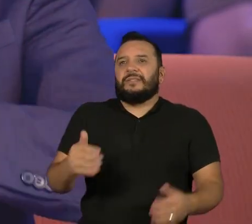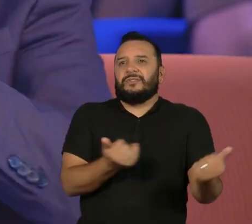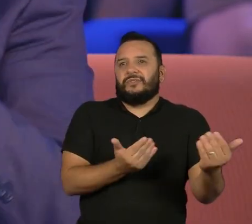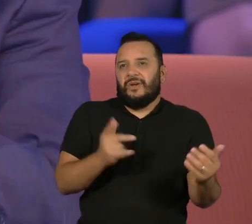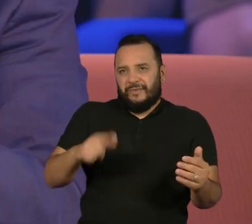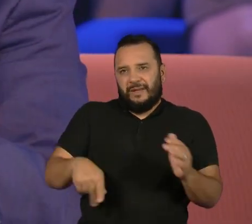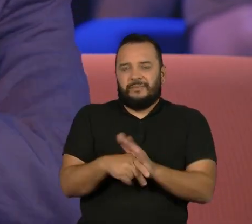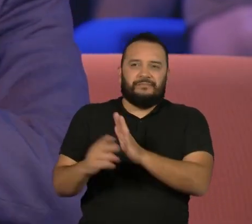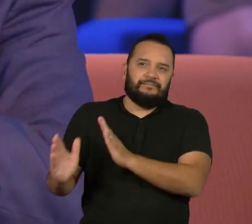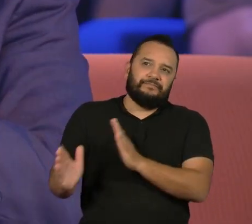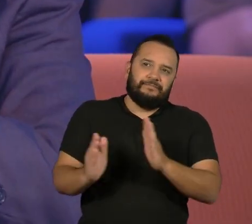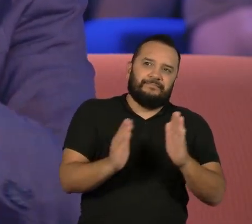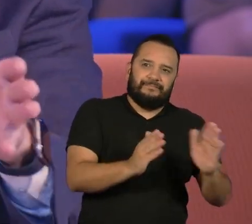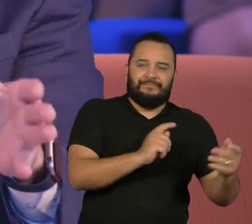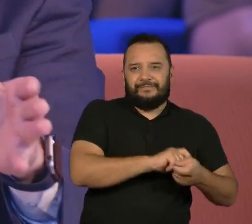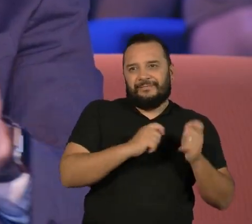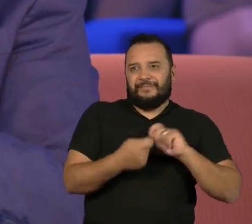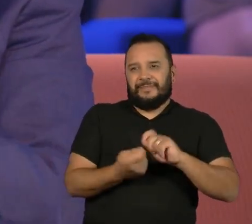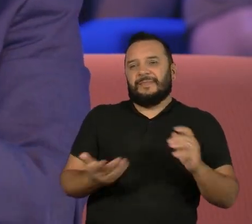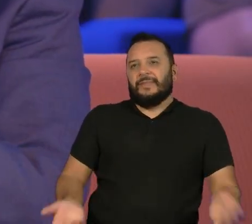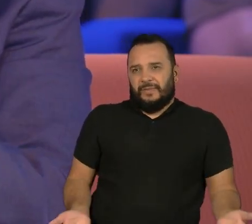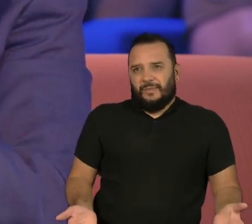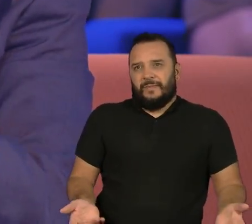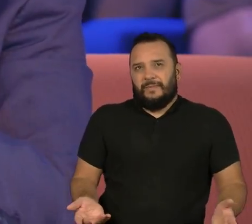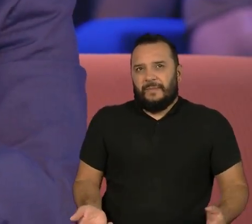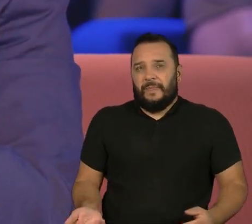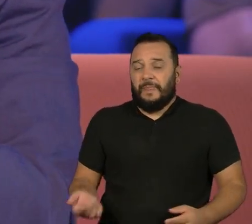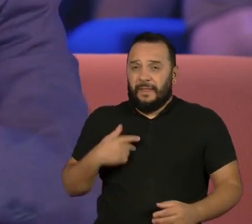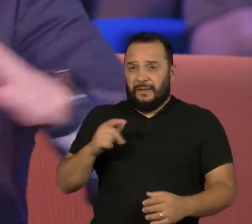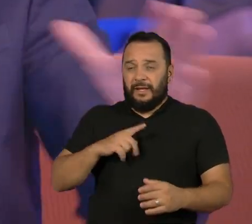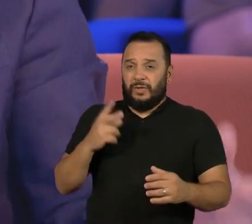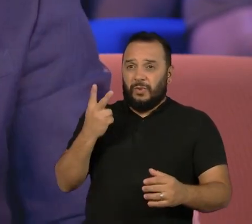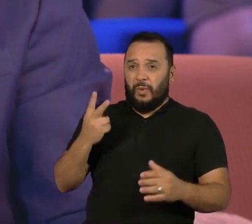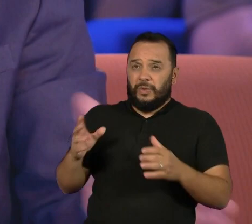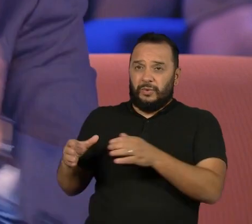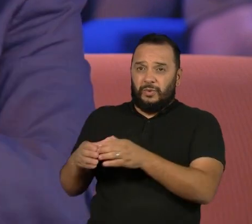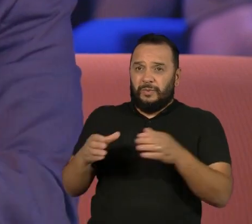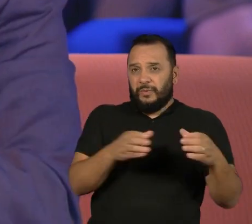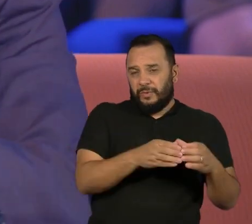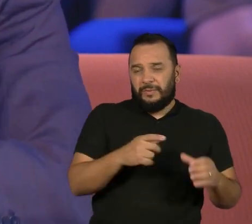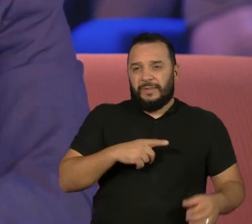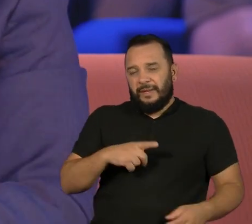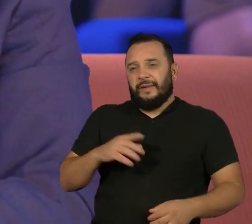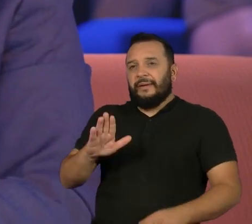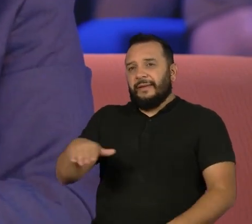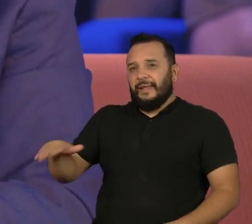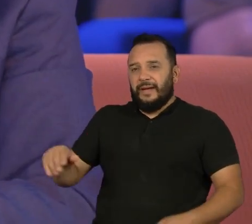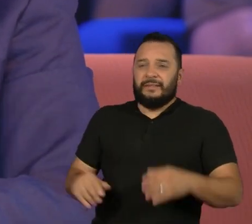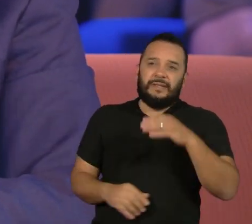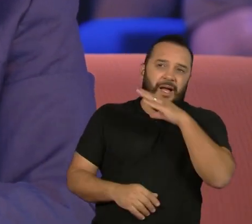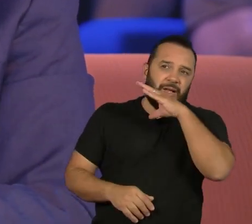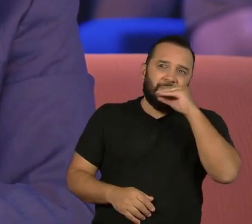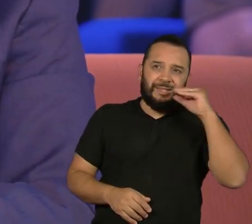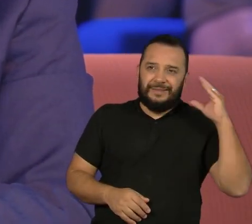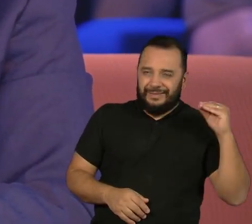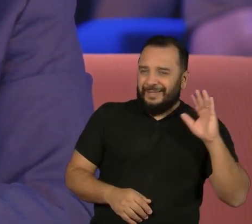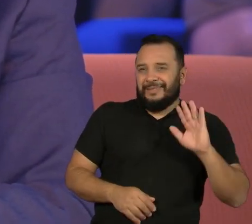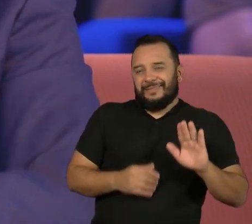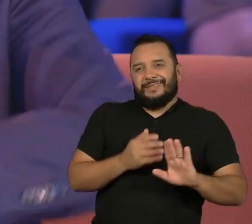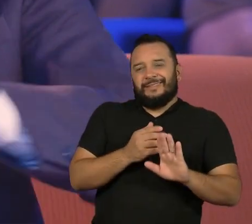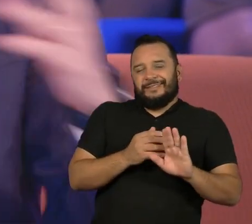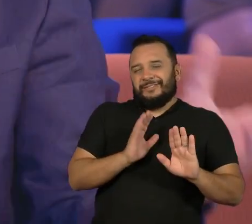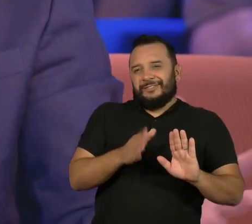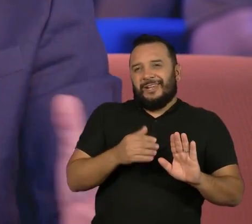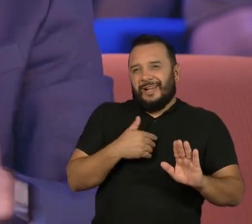de adaptação. Eu até divido em dois grupos. Você tem as crianças e pré-adolescentes, que nas primeiras 48